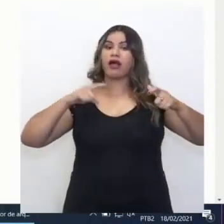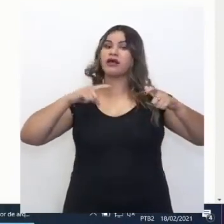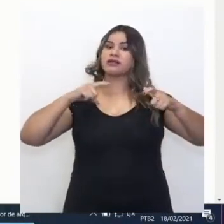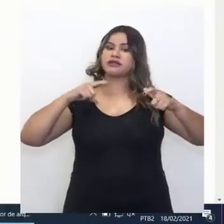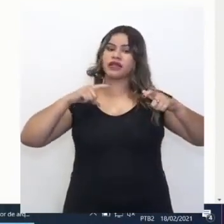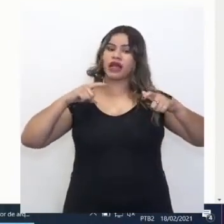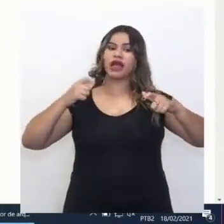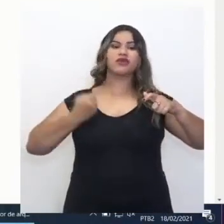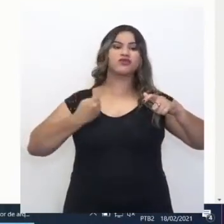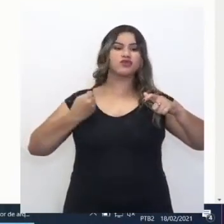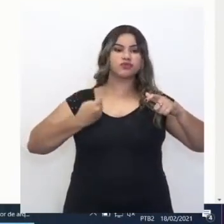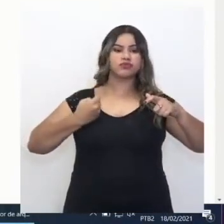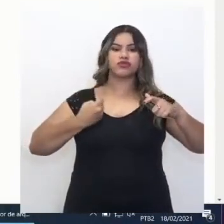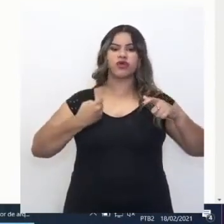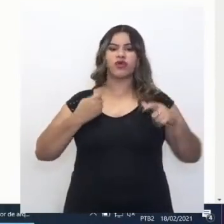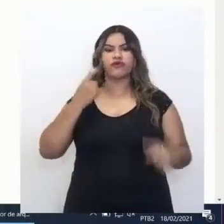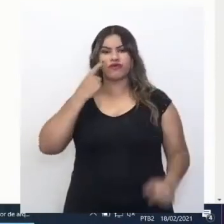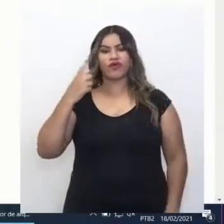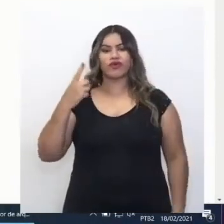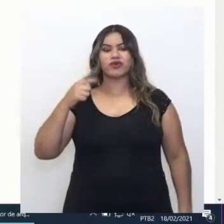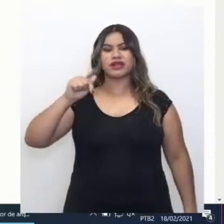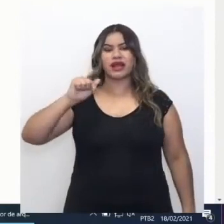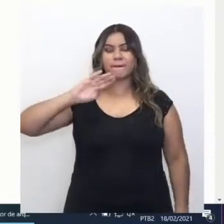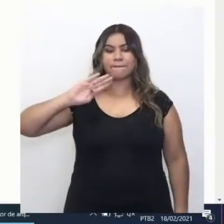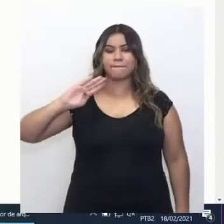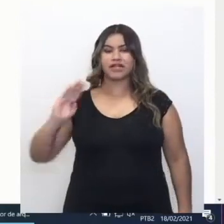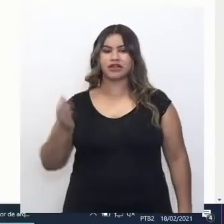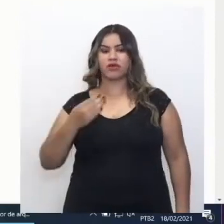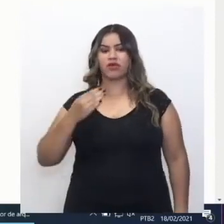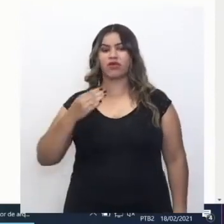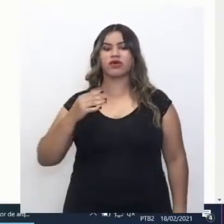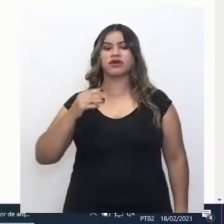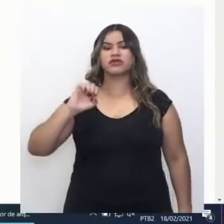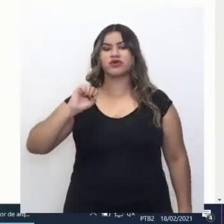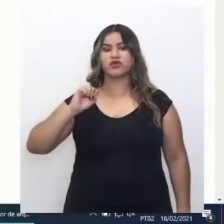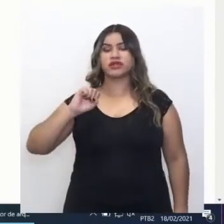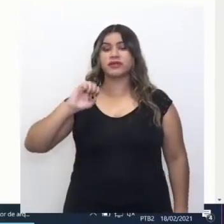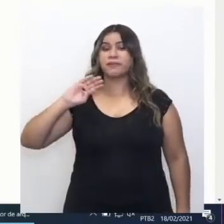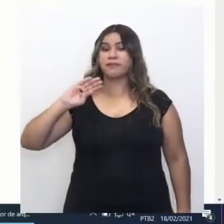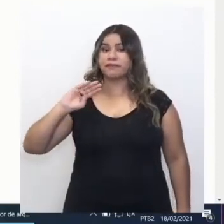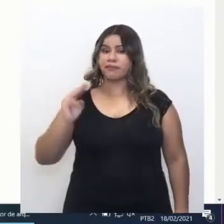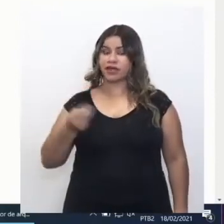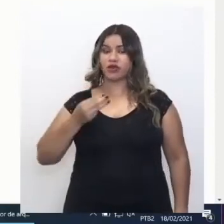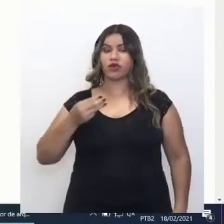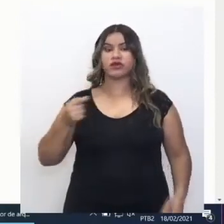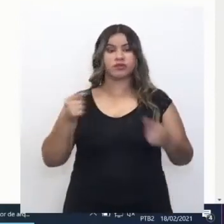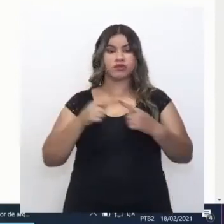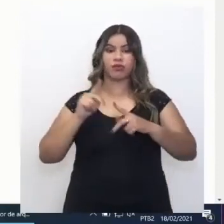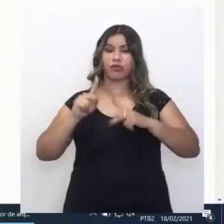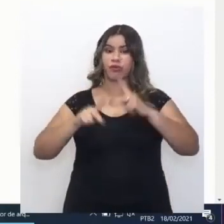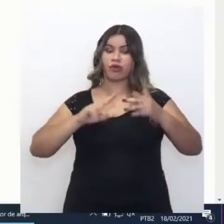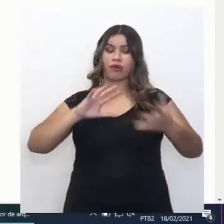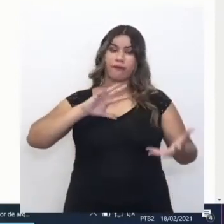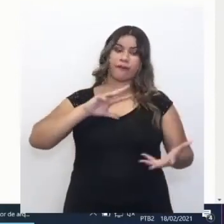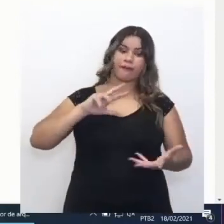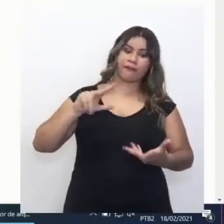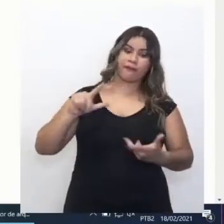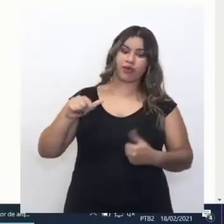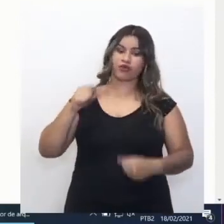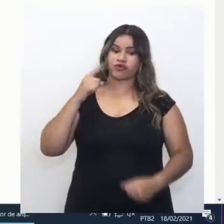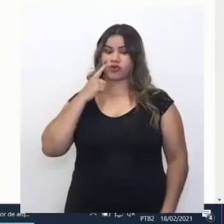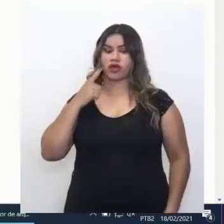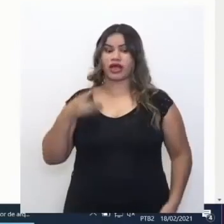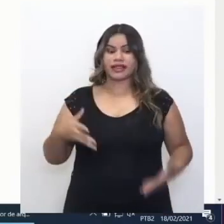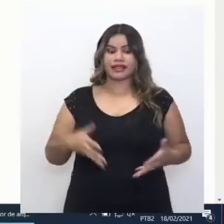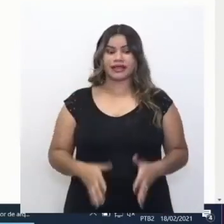os números, mais de 7 bilhões e 800 milhões é o total da população mundial atual. Aqui a gente está vendo os nascimentos